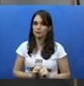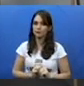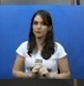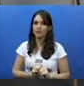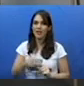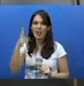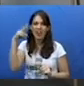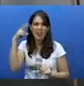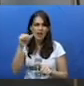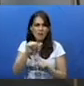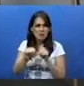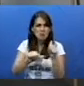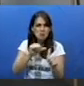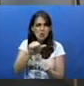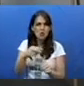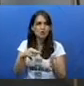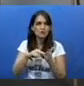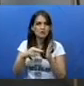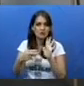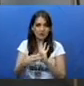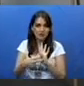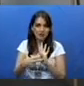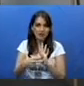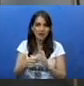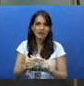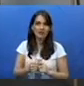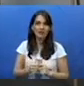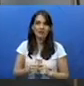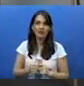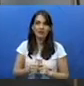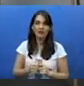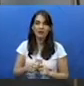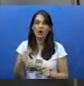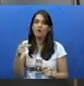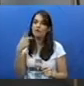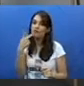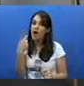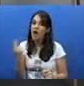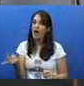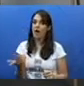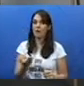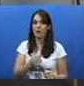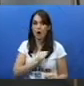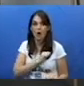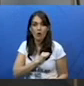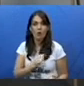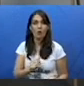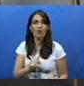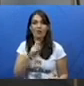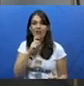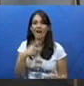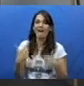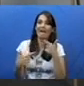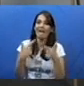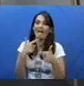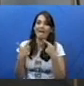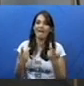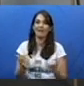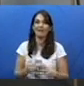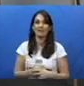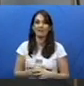falei que muda o significado? Às vezes, eu falo para meus alunos, eles acham graça. Tem gente que faz até